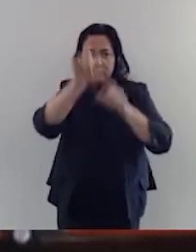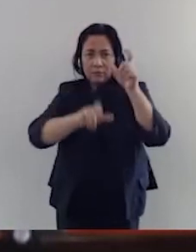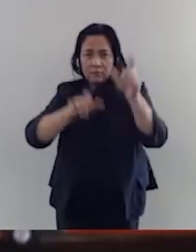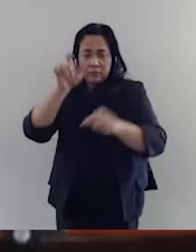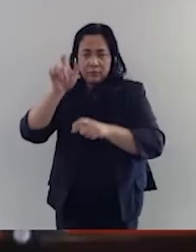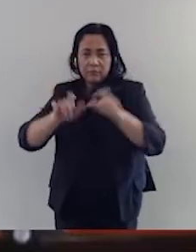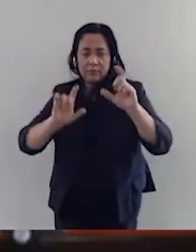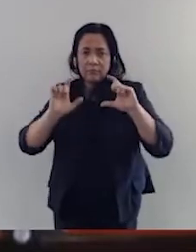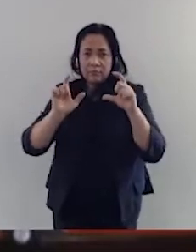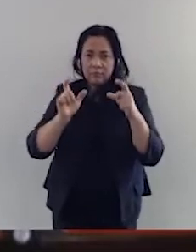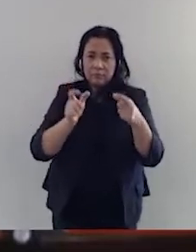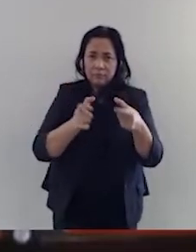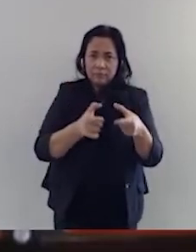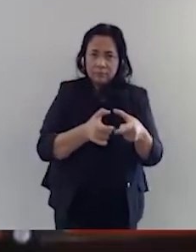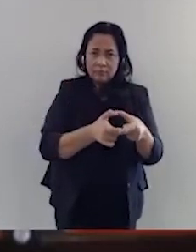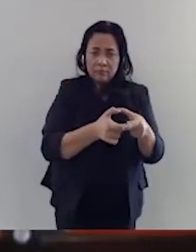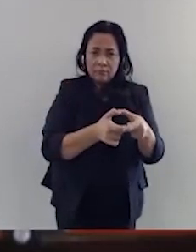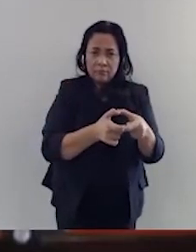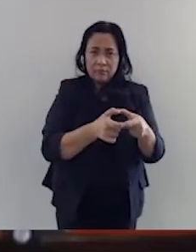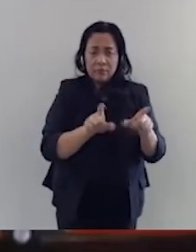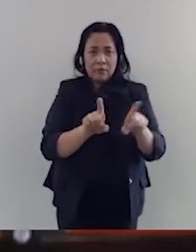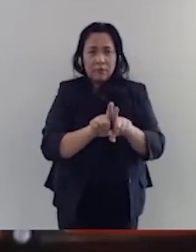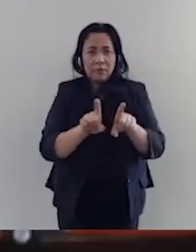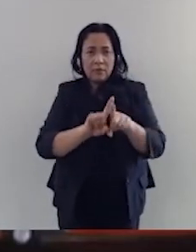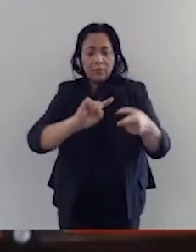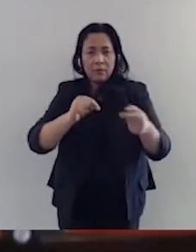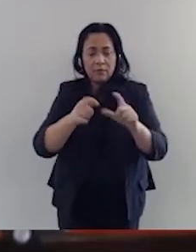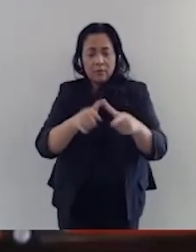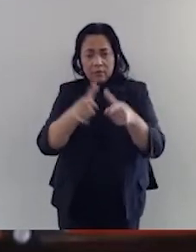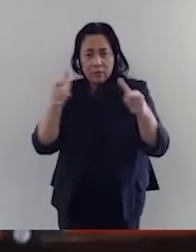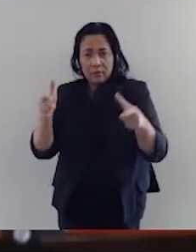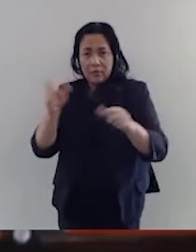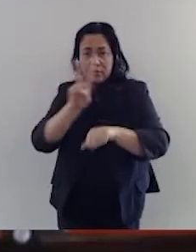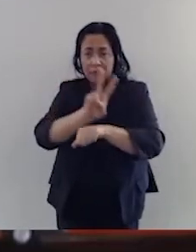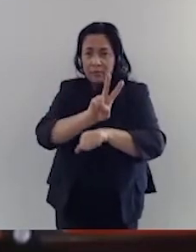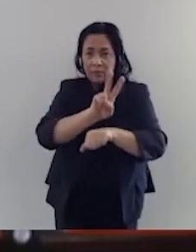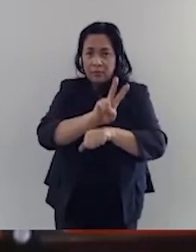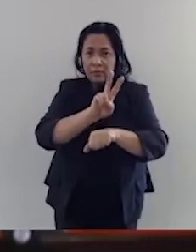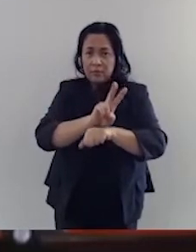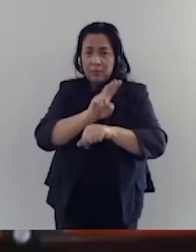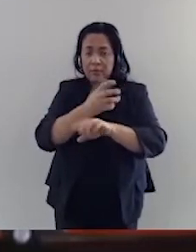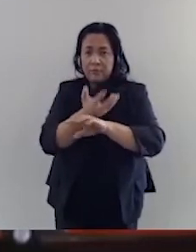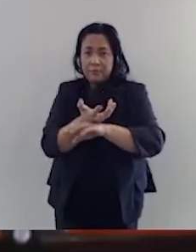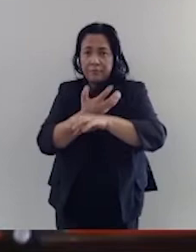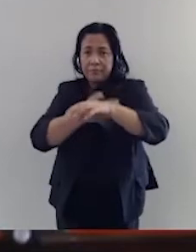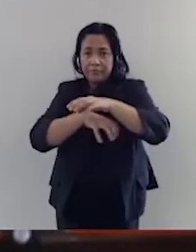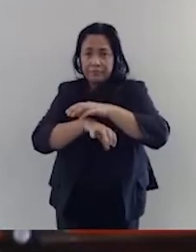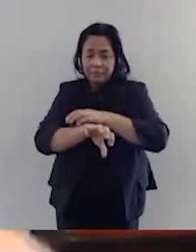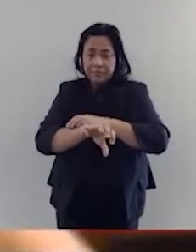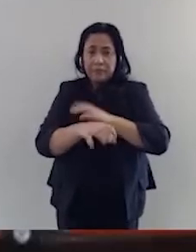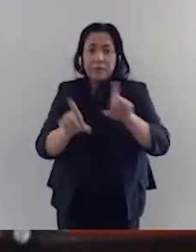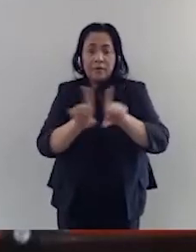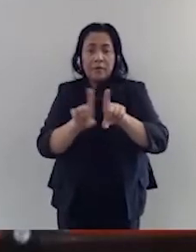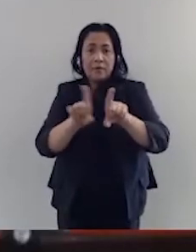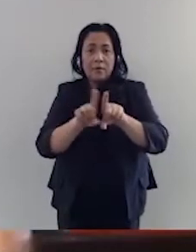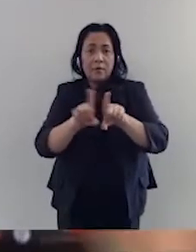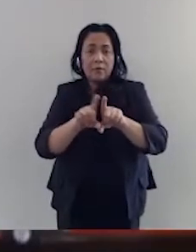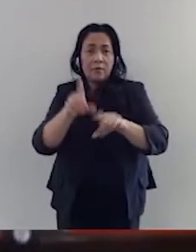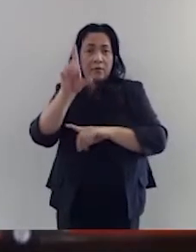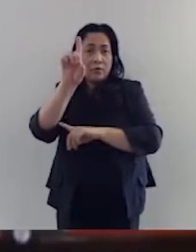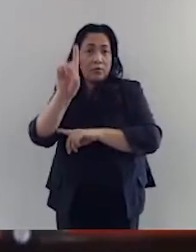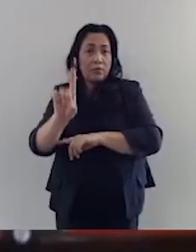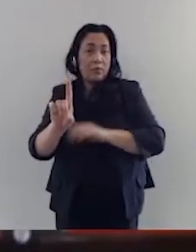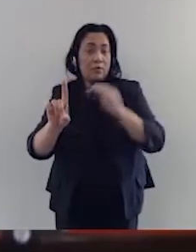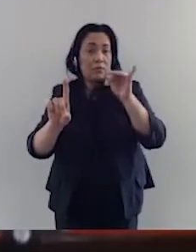absolutamente oponível às maiorias, proteção ao meio ambiente, proteção dos direitos difusos, como,